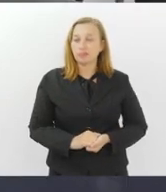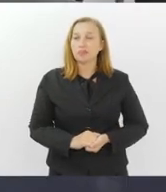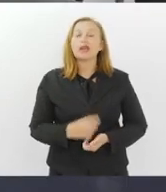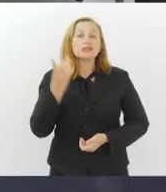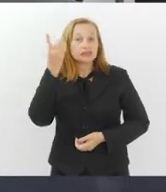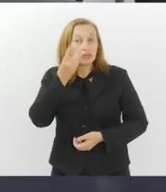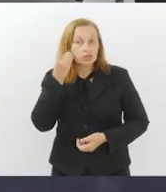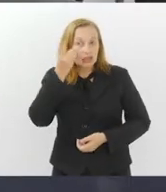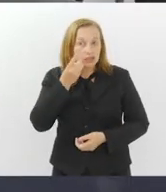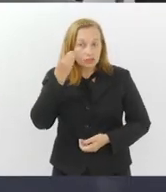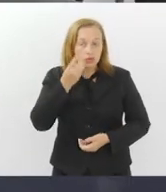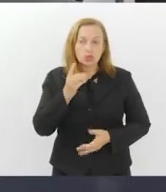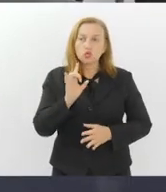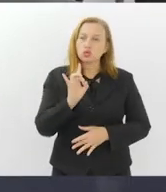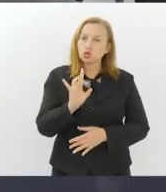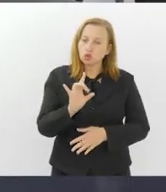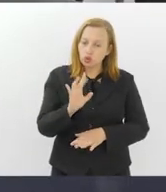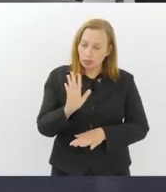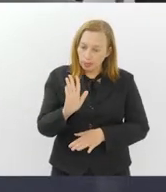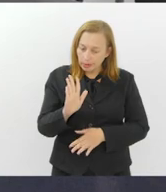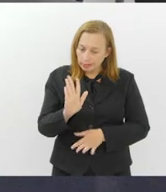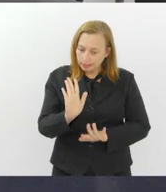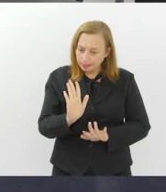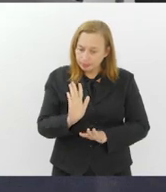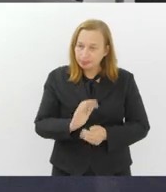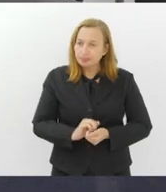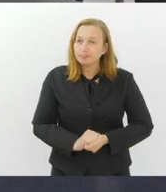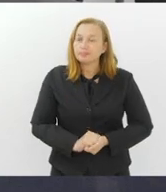Deputado, só para...